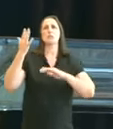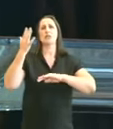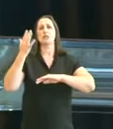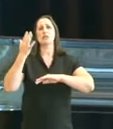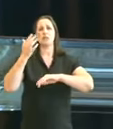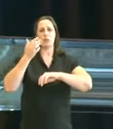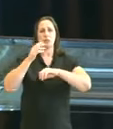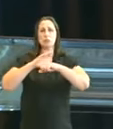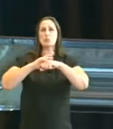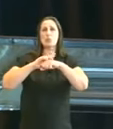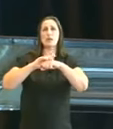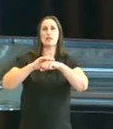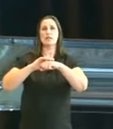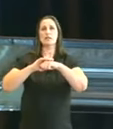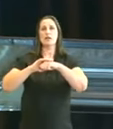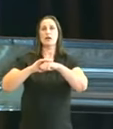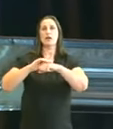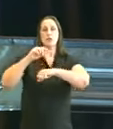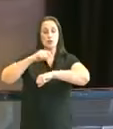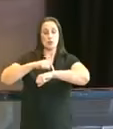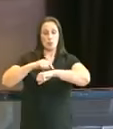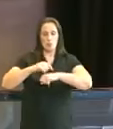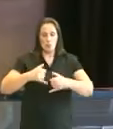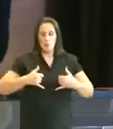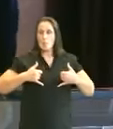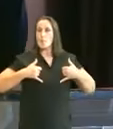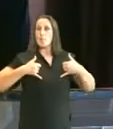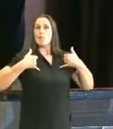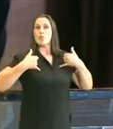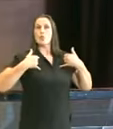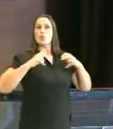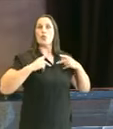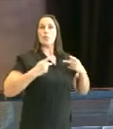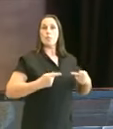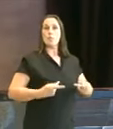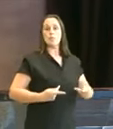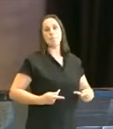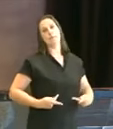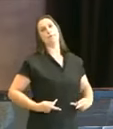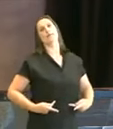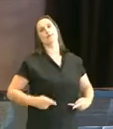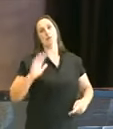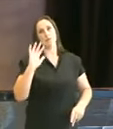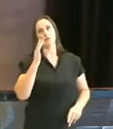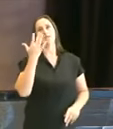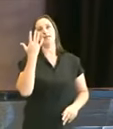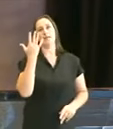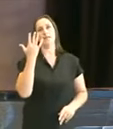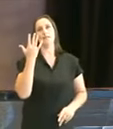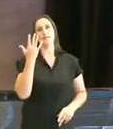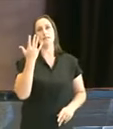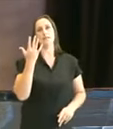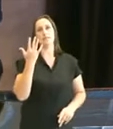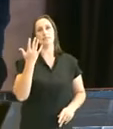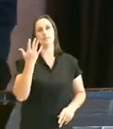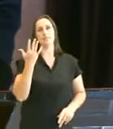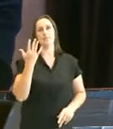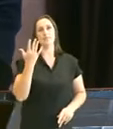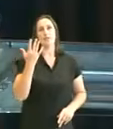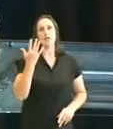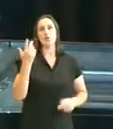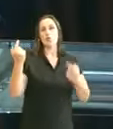Exatamente quando o orgulho humano se desponta de uma maneira tão rebelde contra os valores